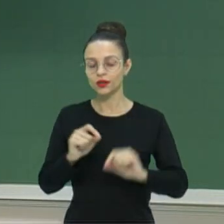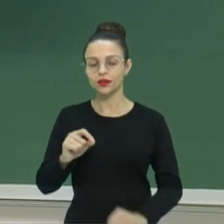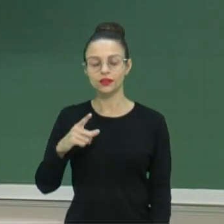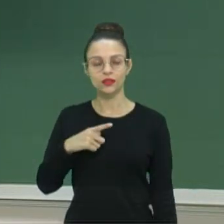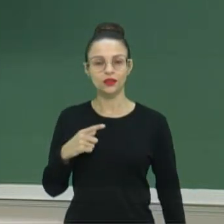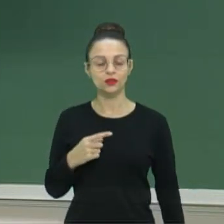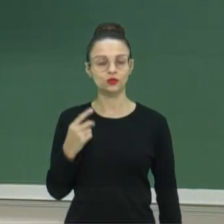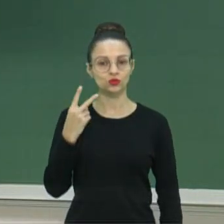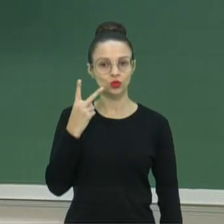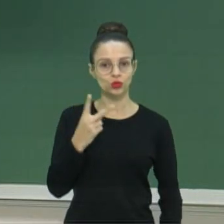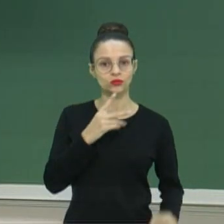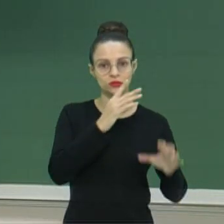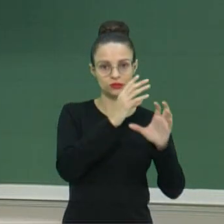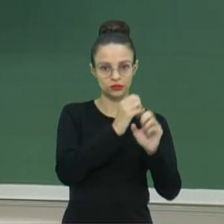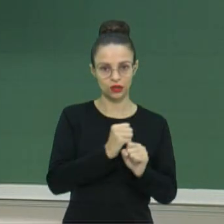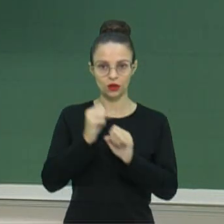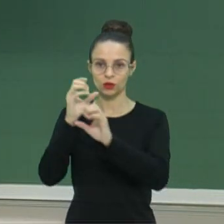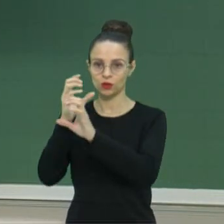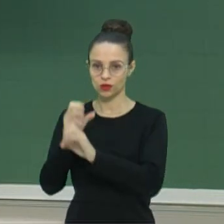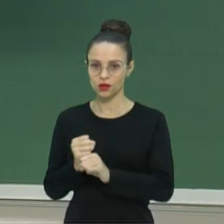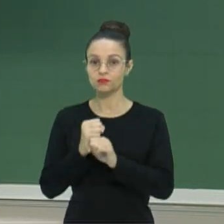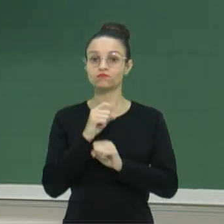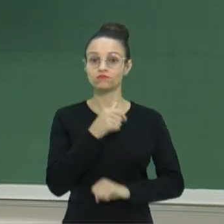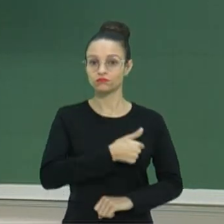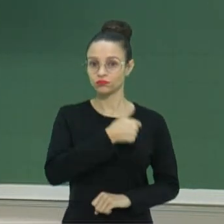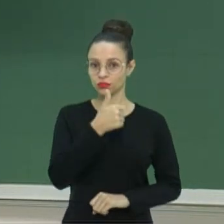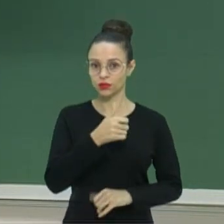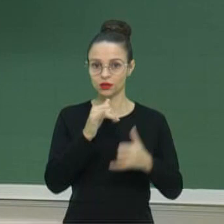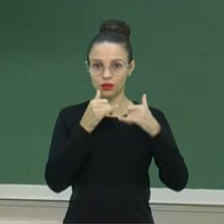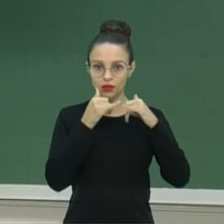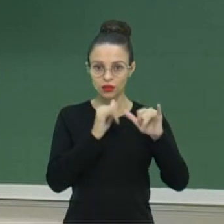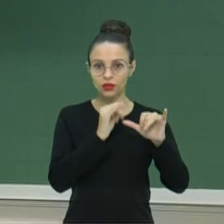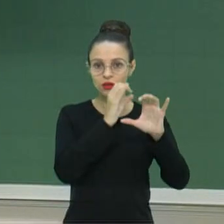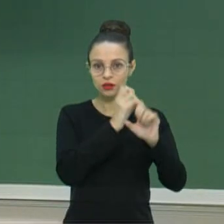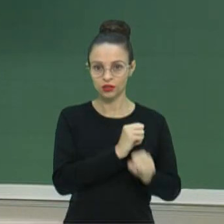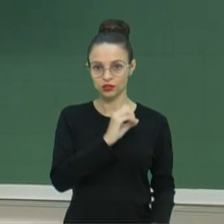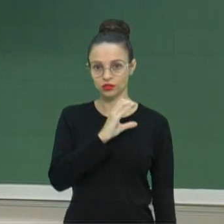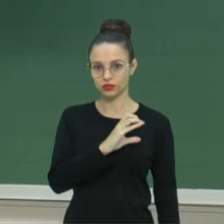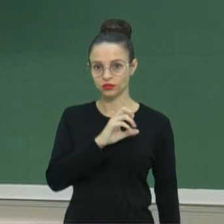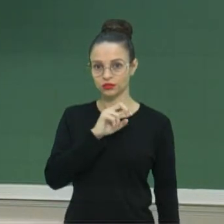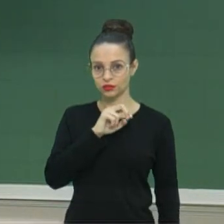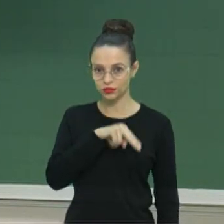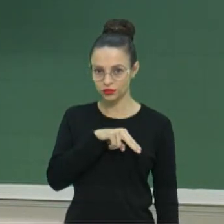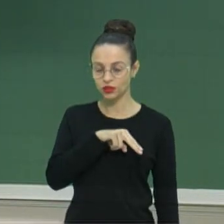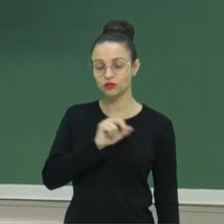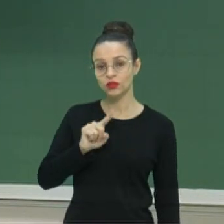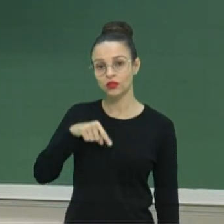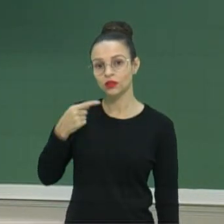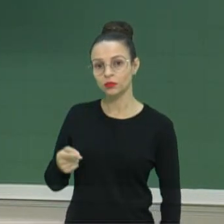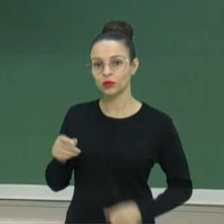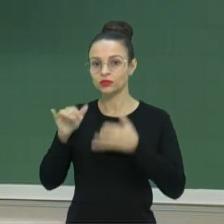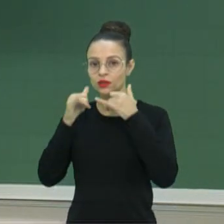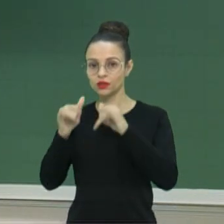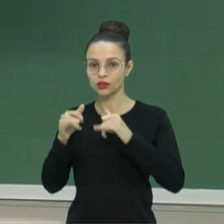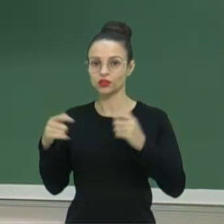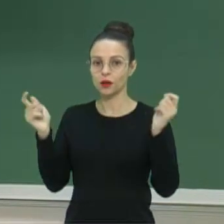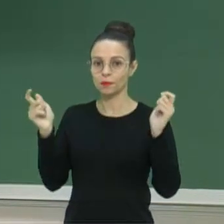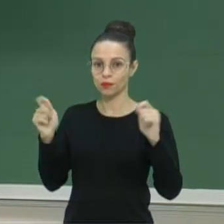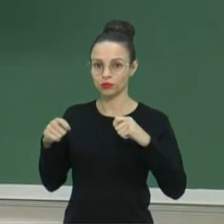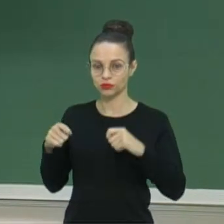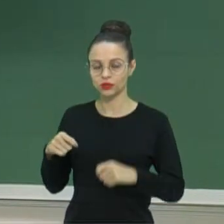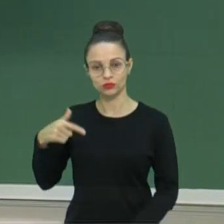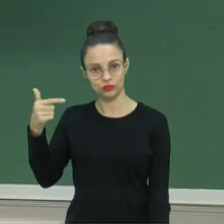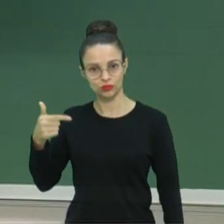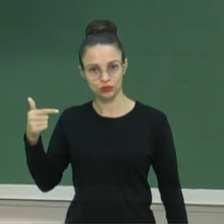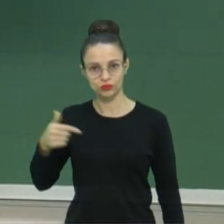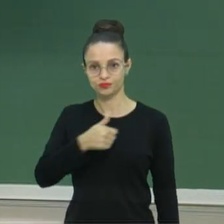cálculos, né? Vocês irão fazer o cálculo da energia cinética, no primeiro caso, na primeira situação, e energia potencial na segunda